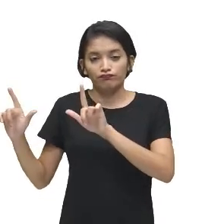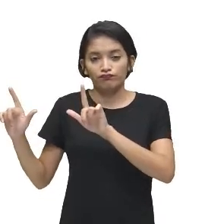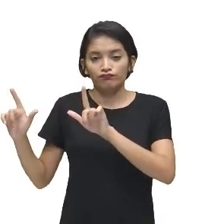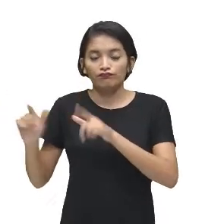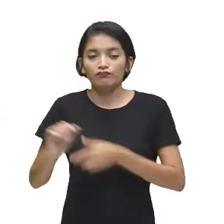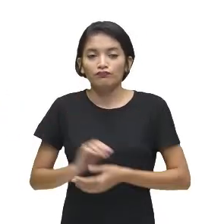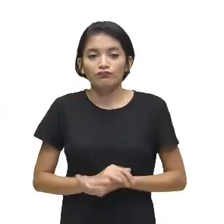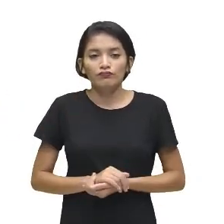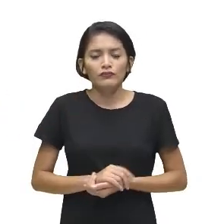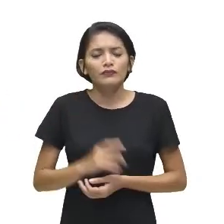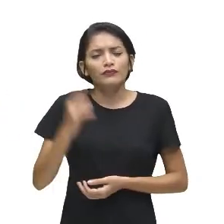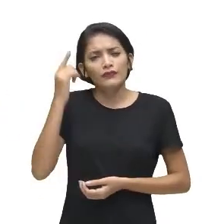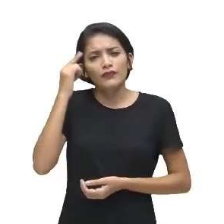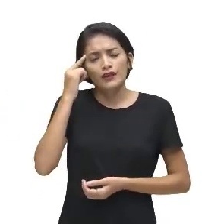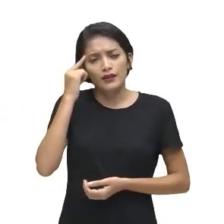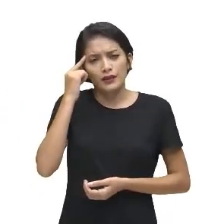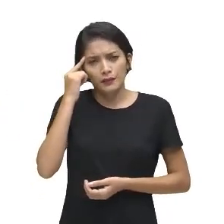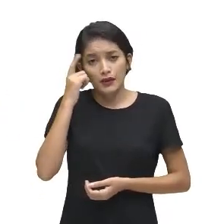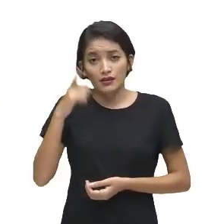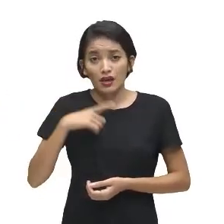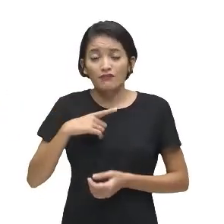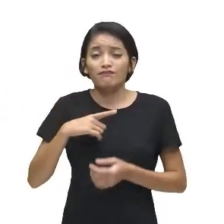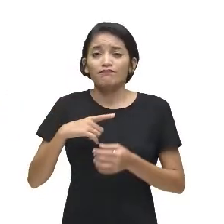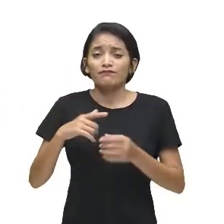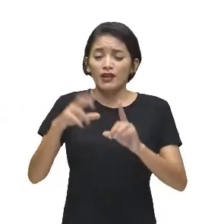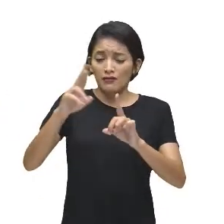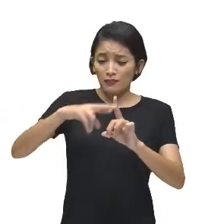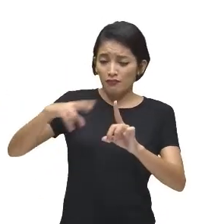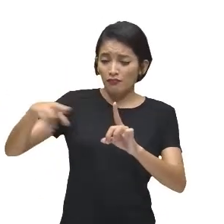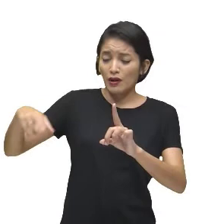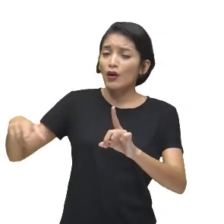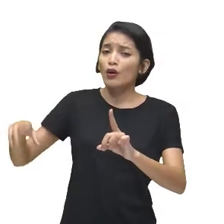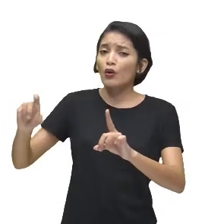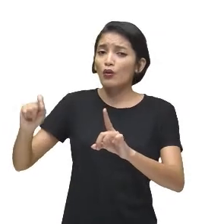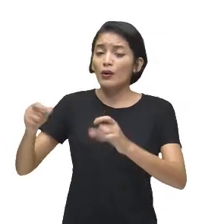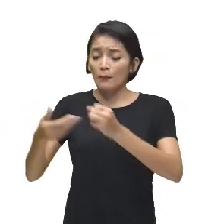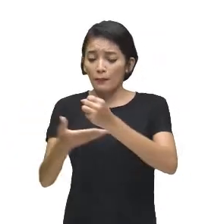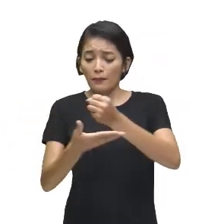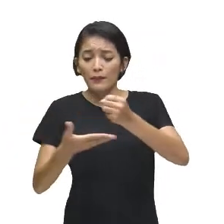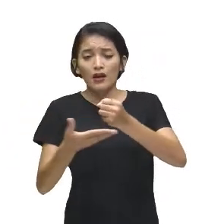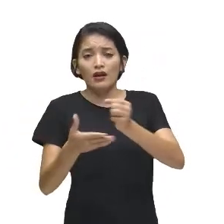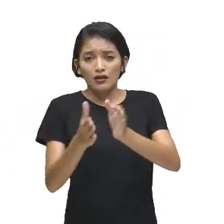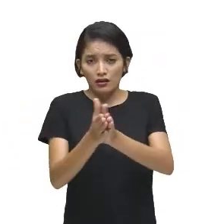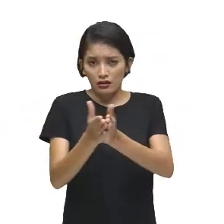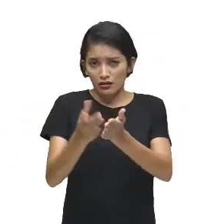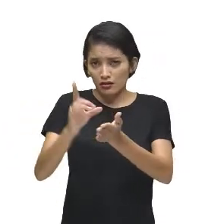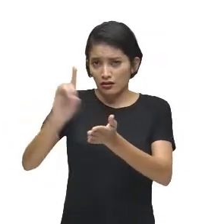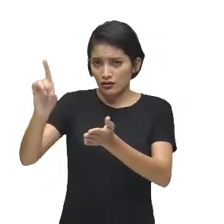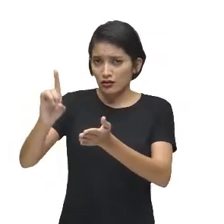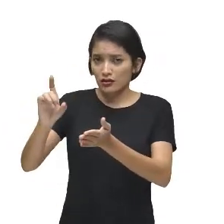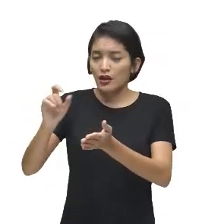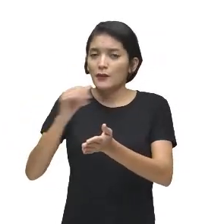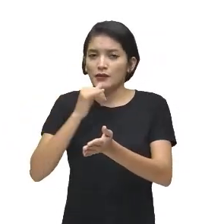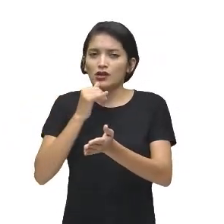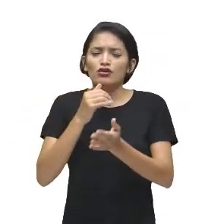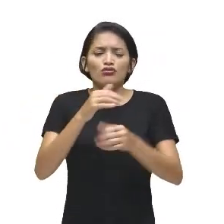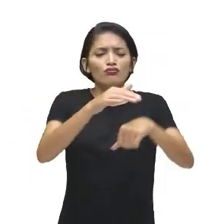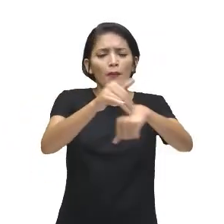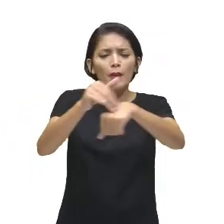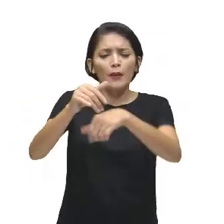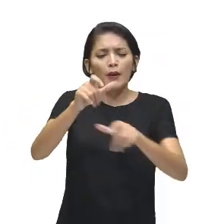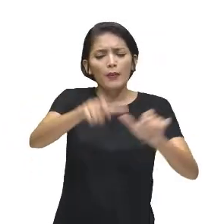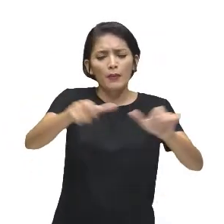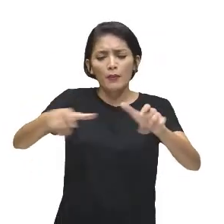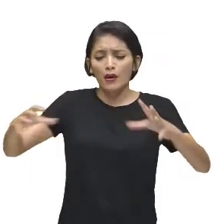a gente pensa muito também que tem religiões que são baseadas em livros sagrados, que unem seus seguidores em uma